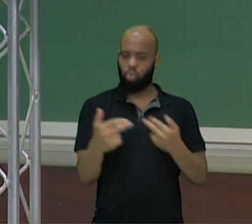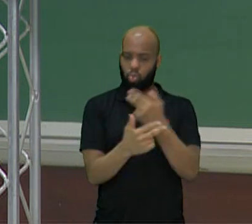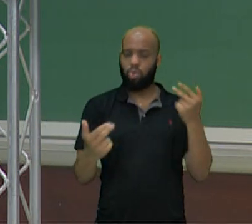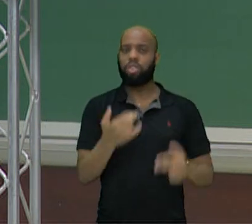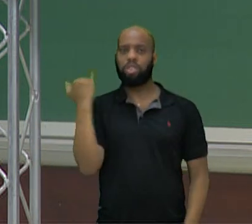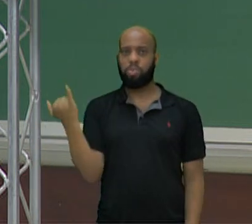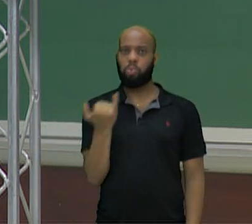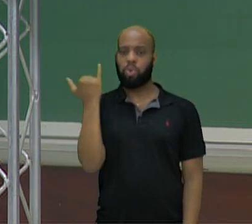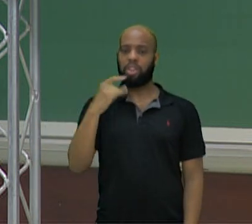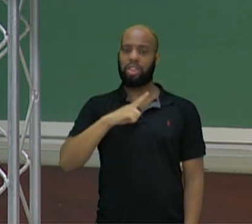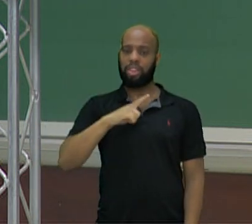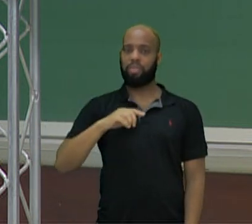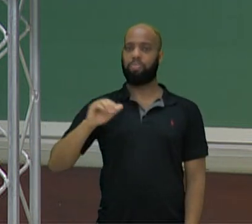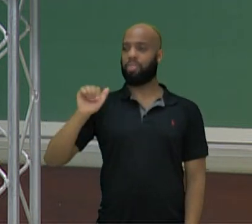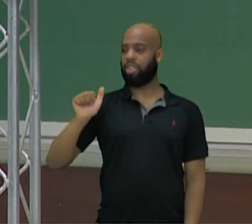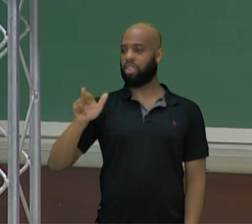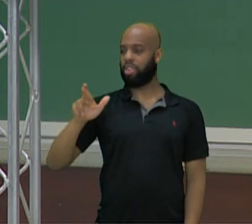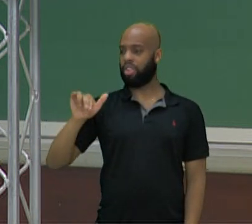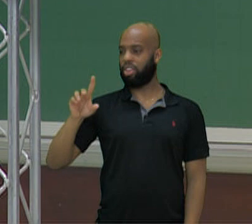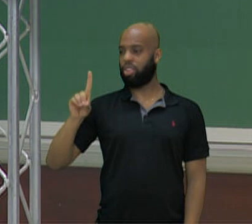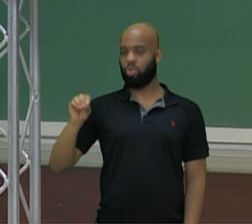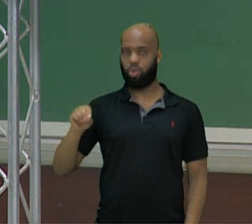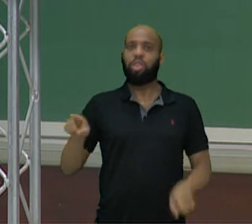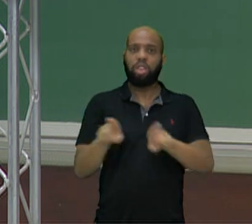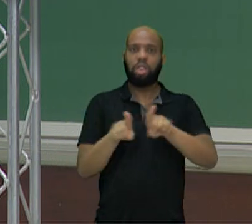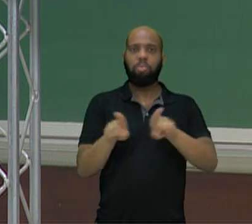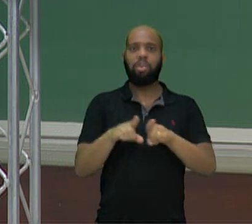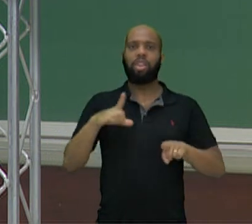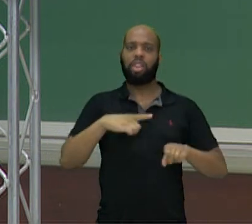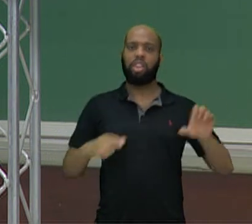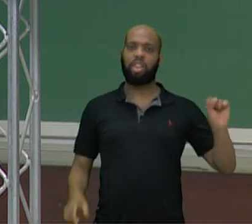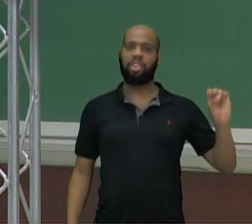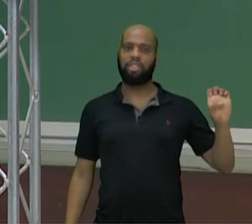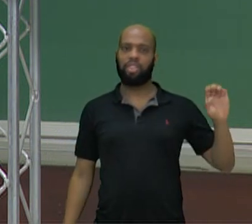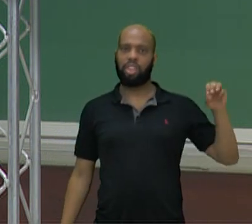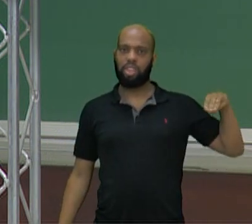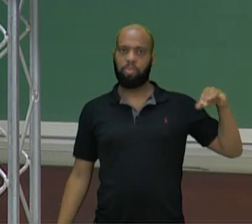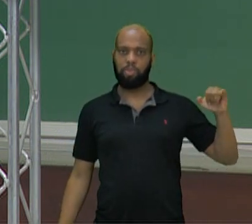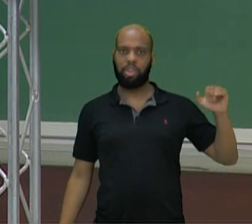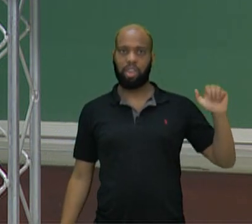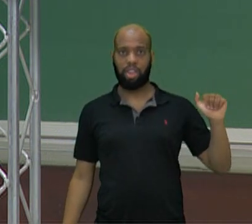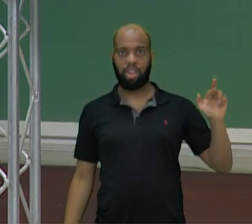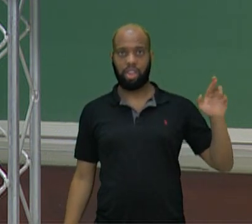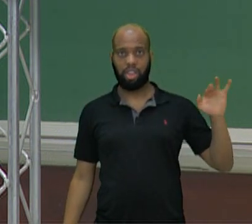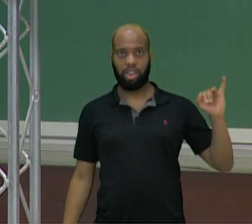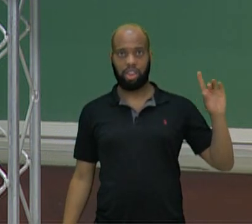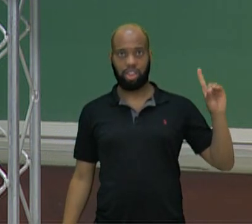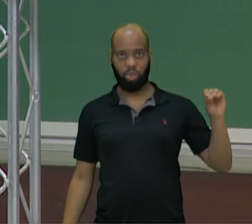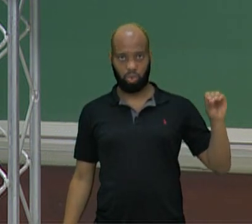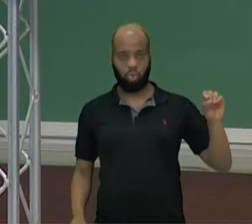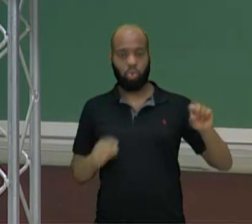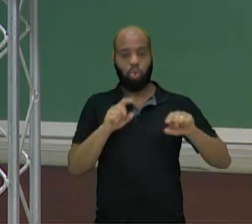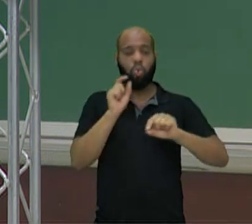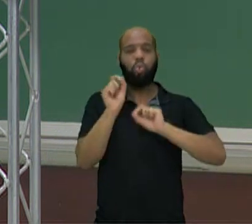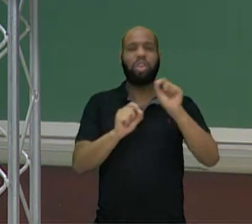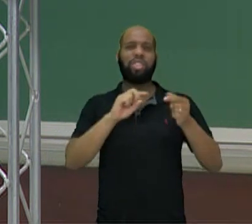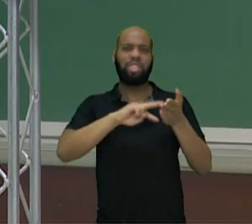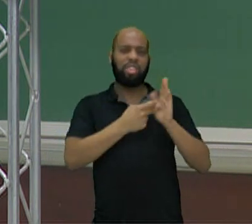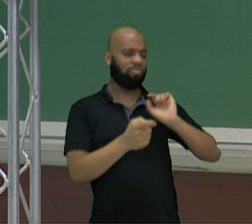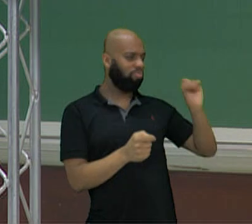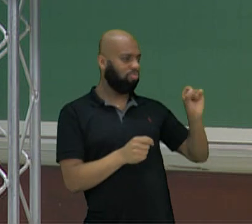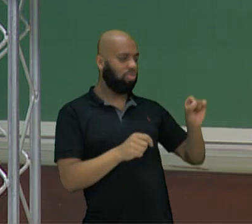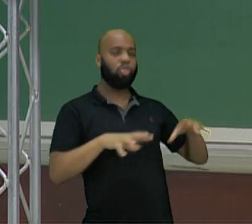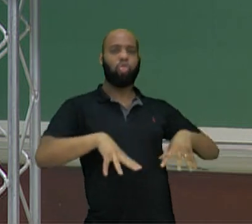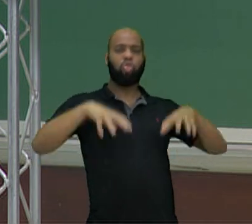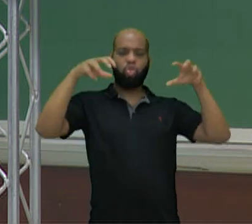áreas de árido e semiárido, que faz parte da escassez de chuva e que justifica o tipo